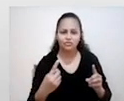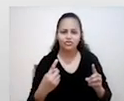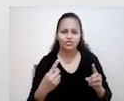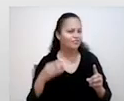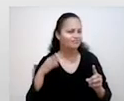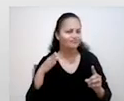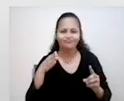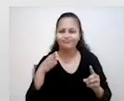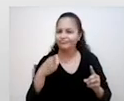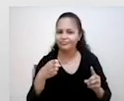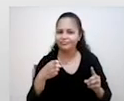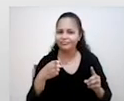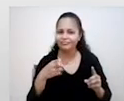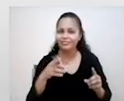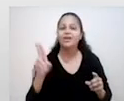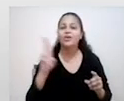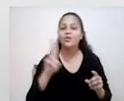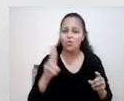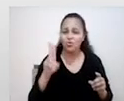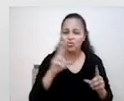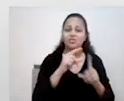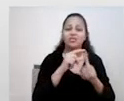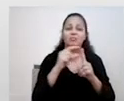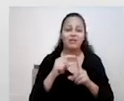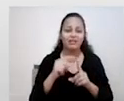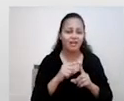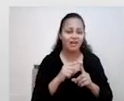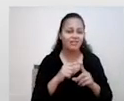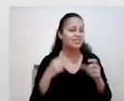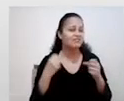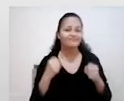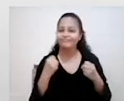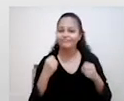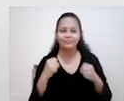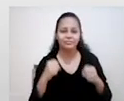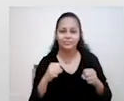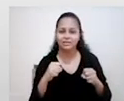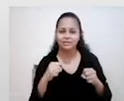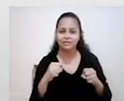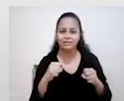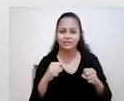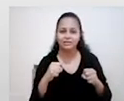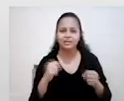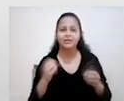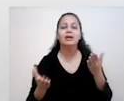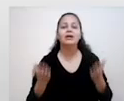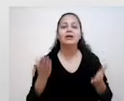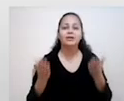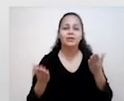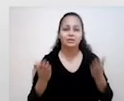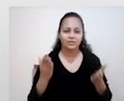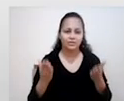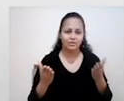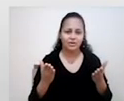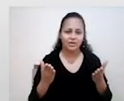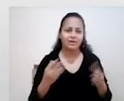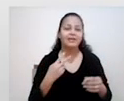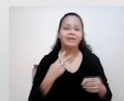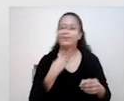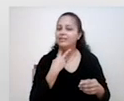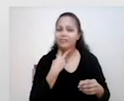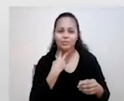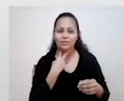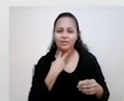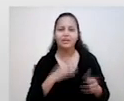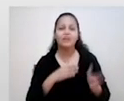no assunto, que usa palavras desnecessárias. Então, vamos lá. Olha, as crianças de qualquer idade não poderão